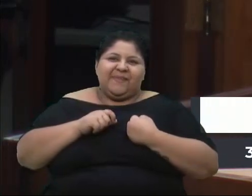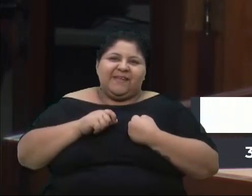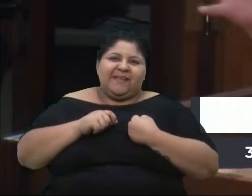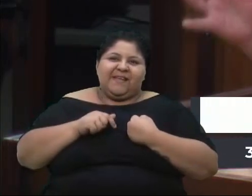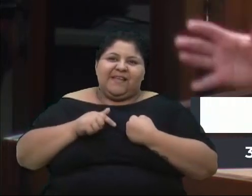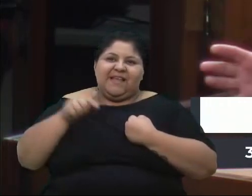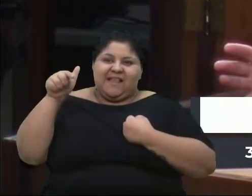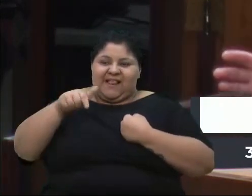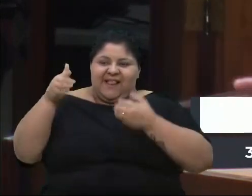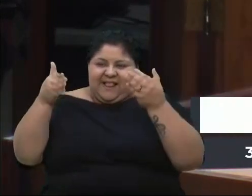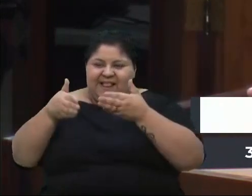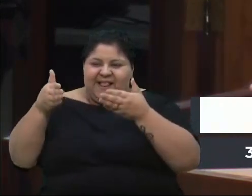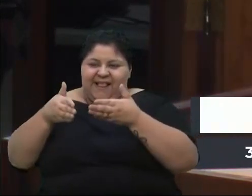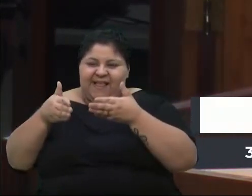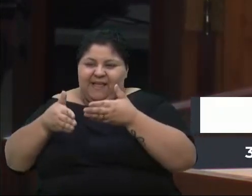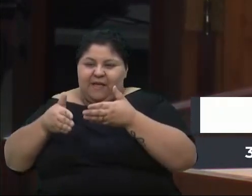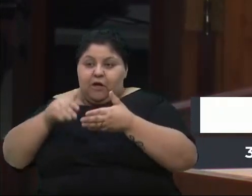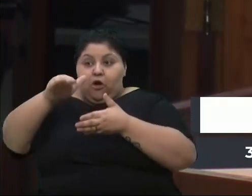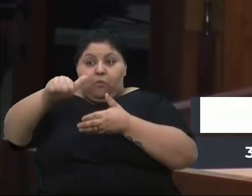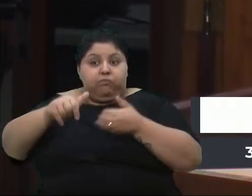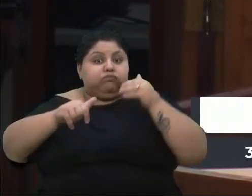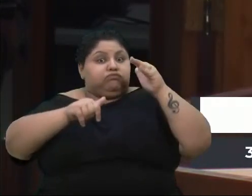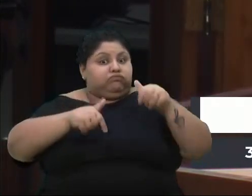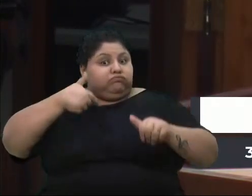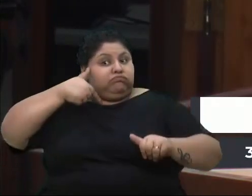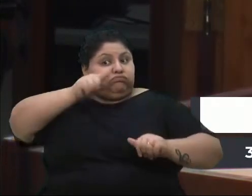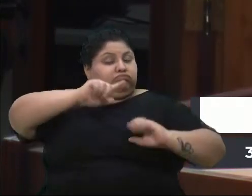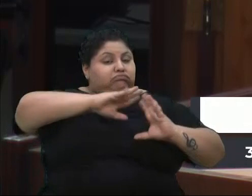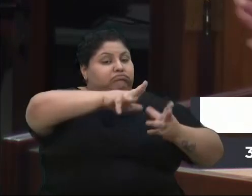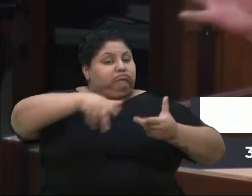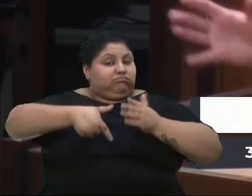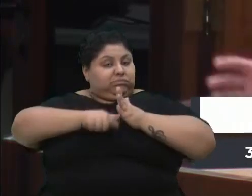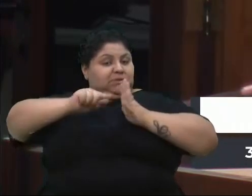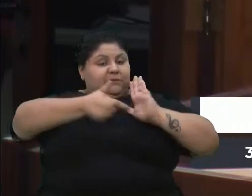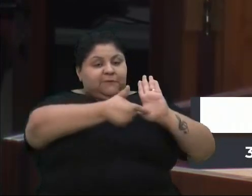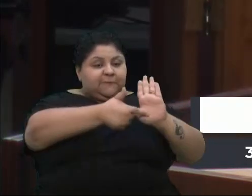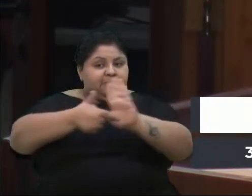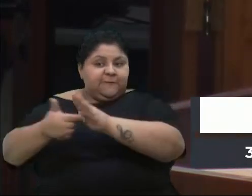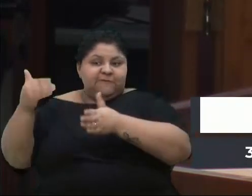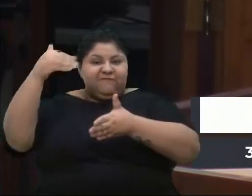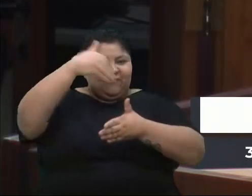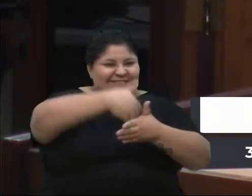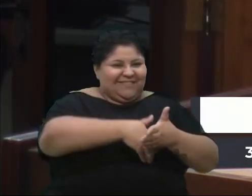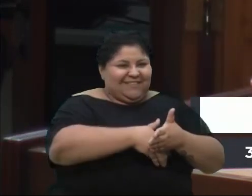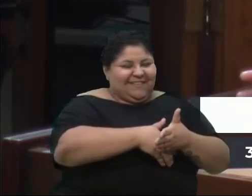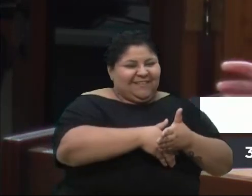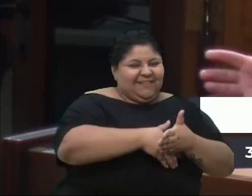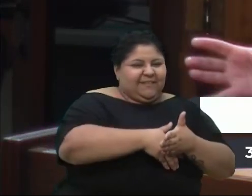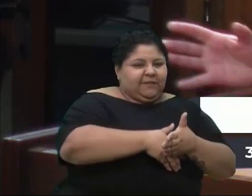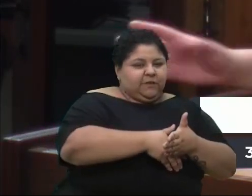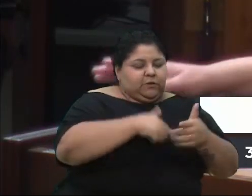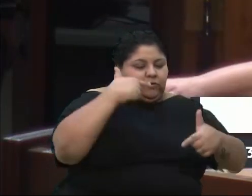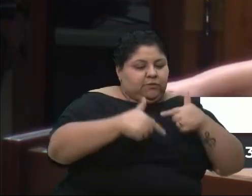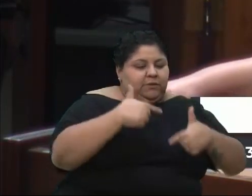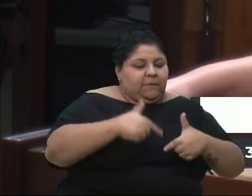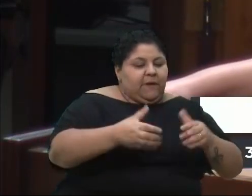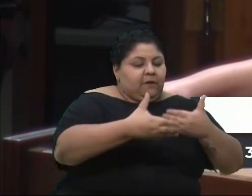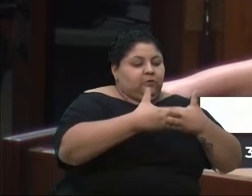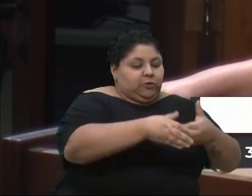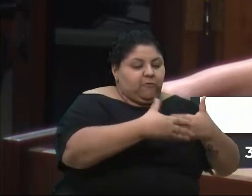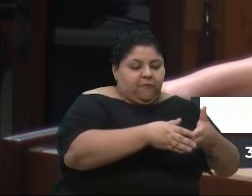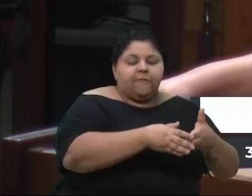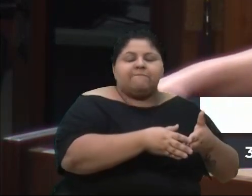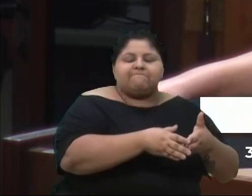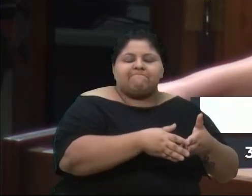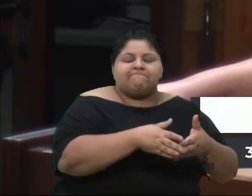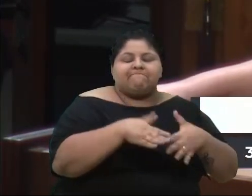está, atrás da conquista desse mundo que nos foi apresentado dentro de um serviço de convivência. Então, é